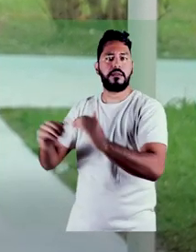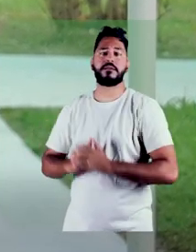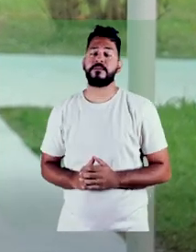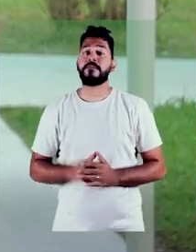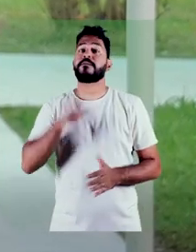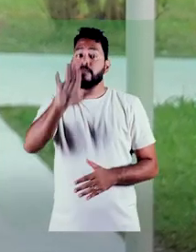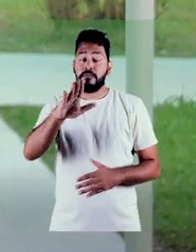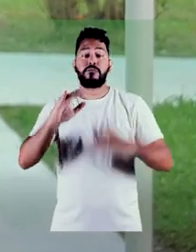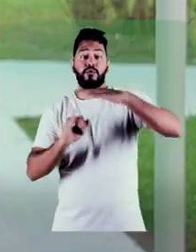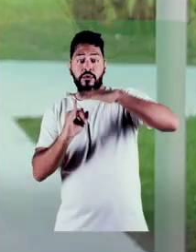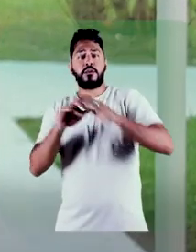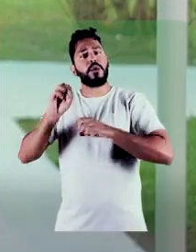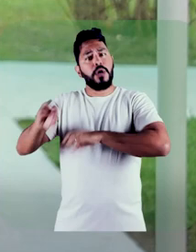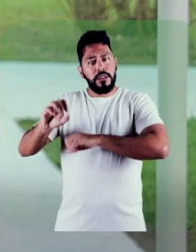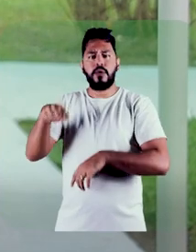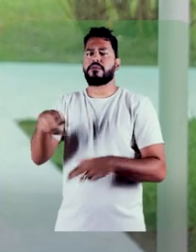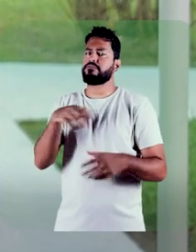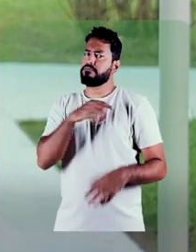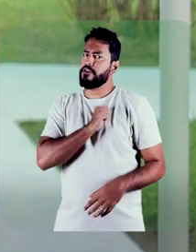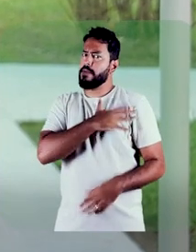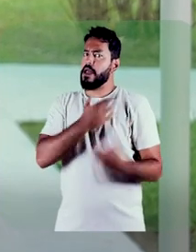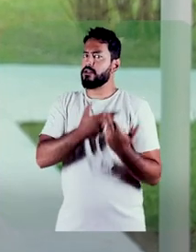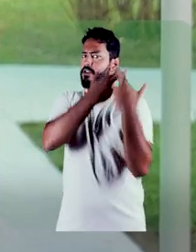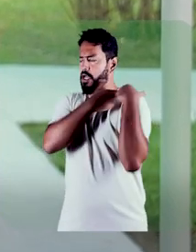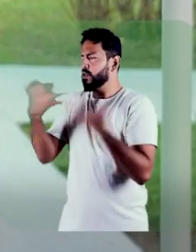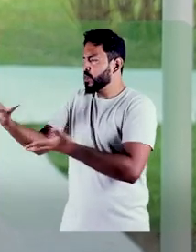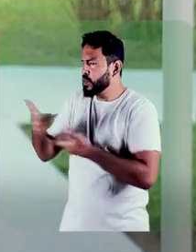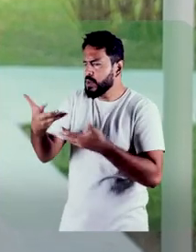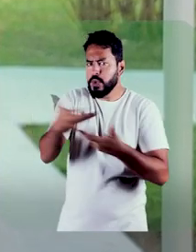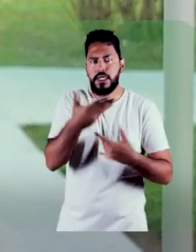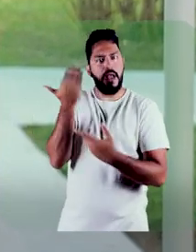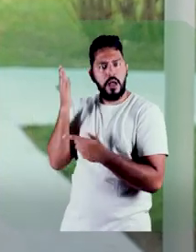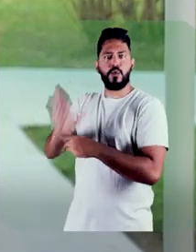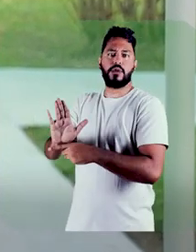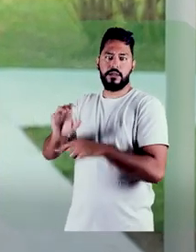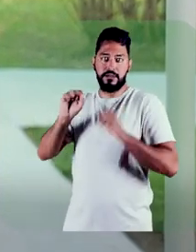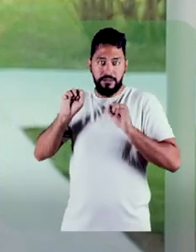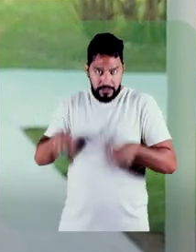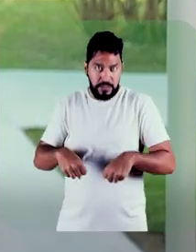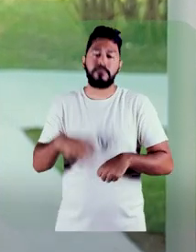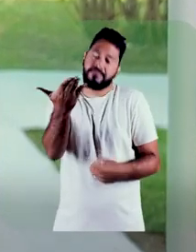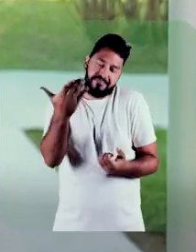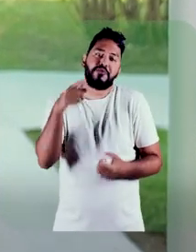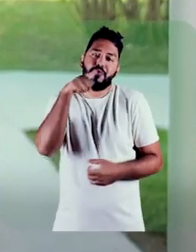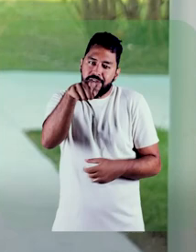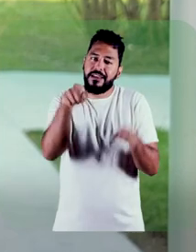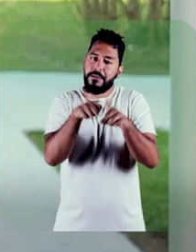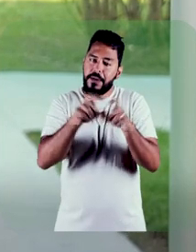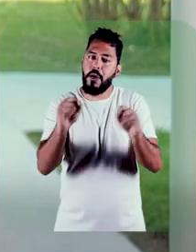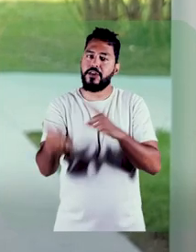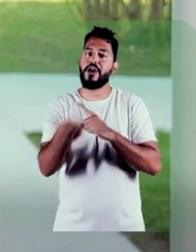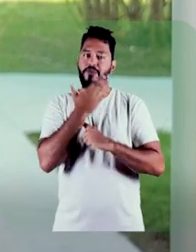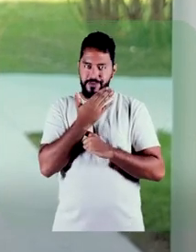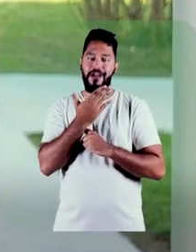que cada indivíduo declara. Enquanto instituição de educação, o IFPE tem o dever de ser uma comunidade de acolhimento e